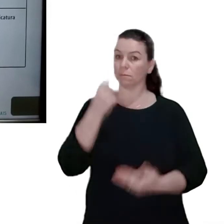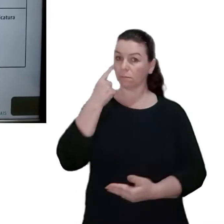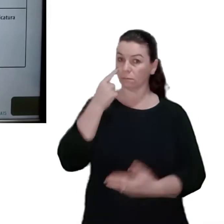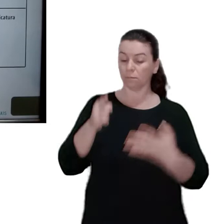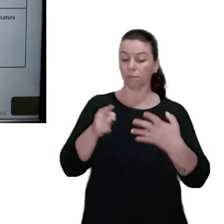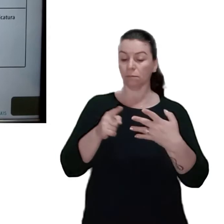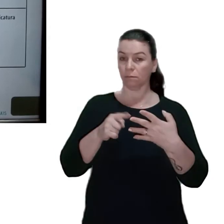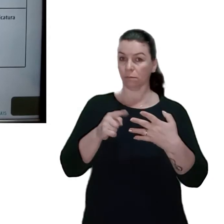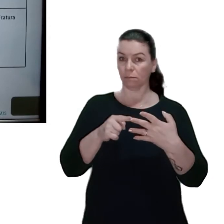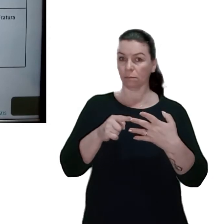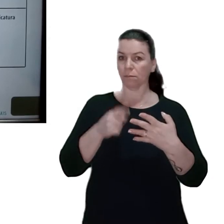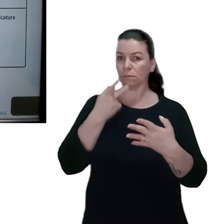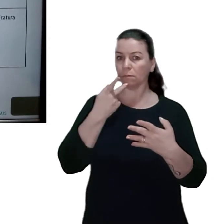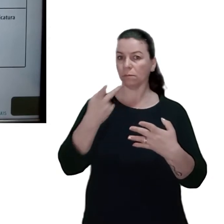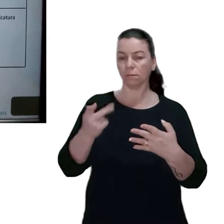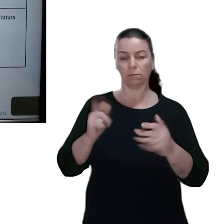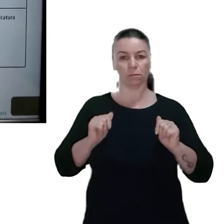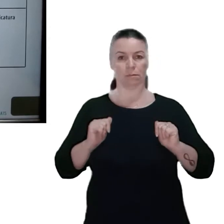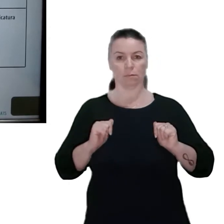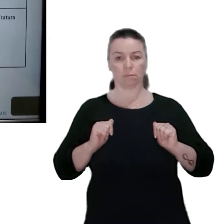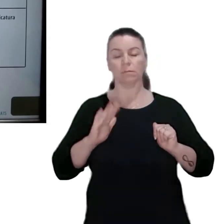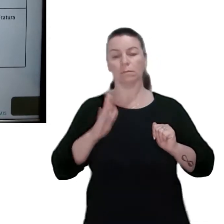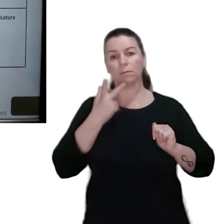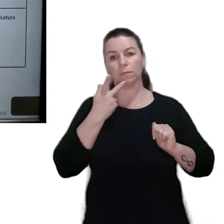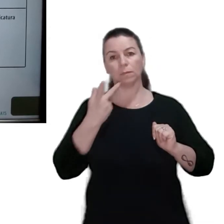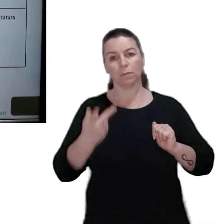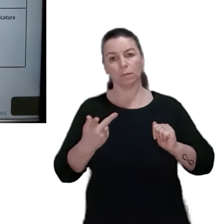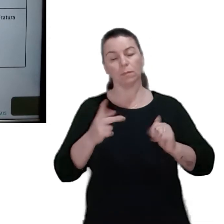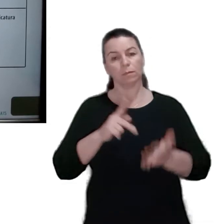Beto, ela declarando que não foi ela está dizendo